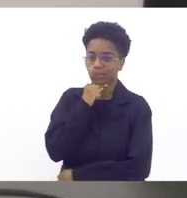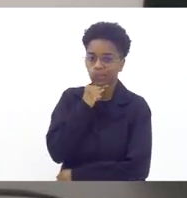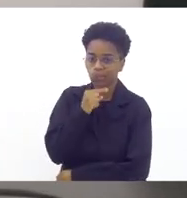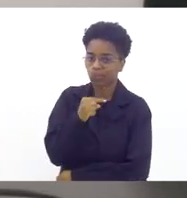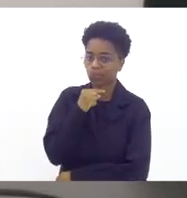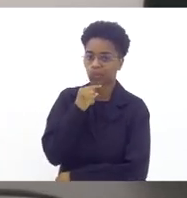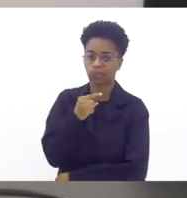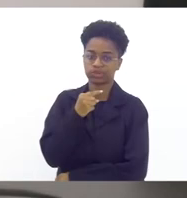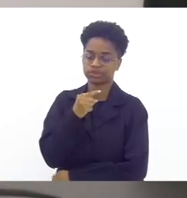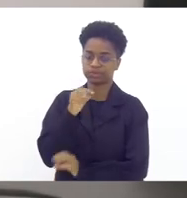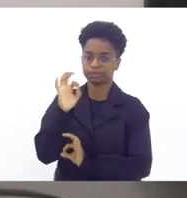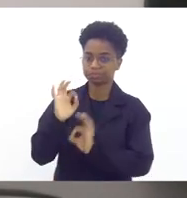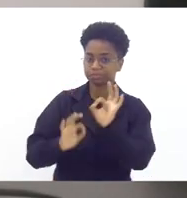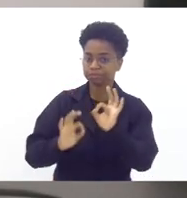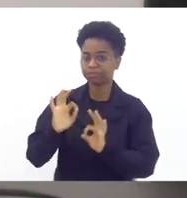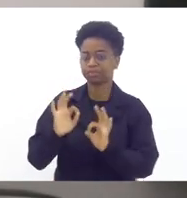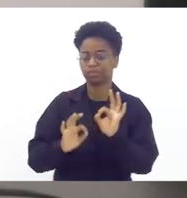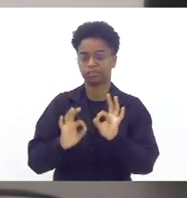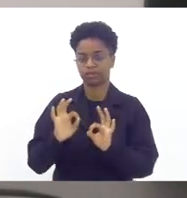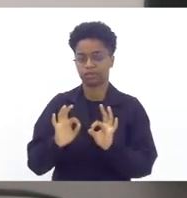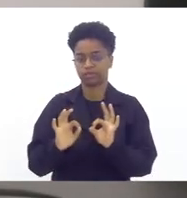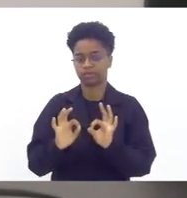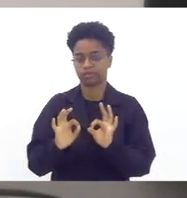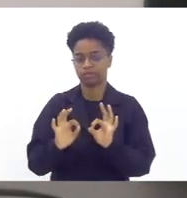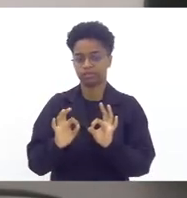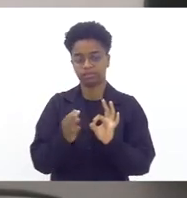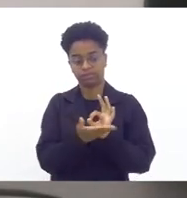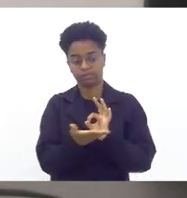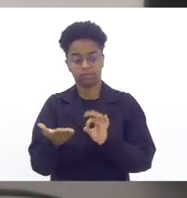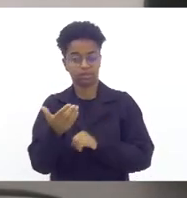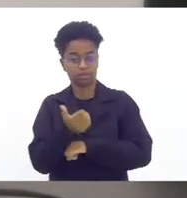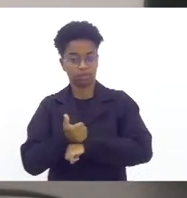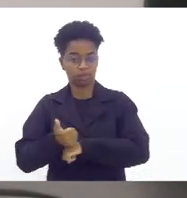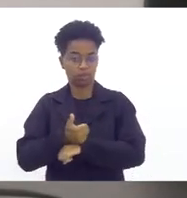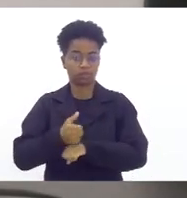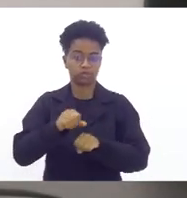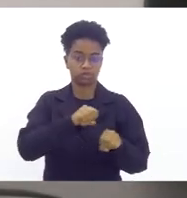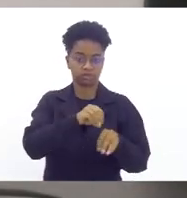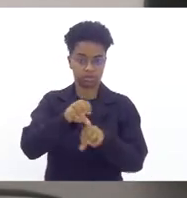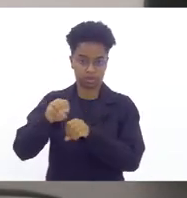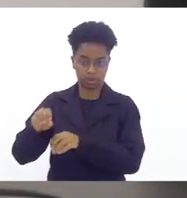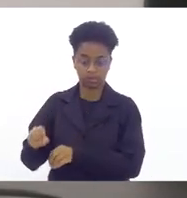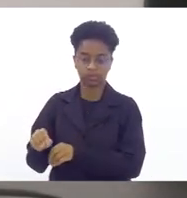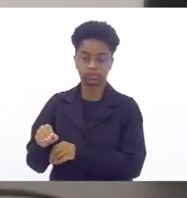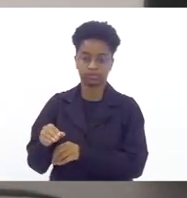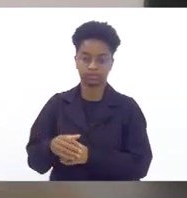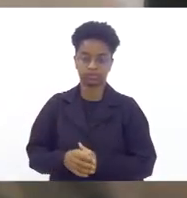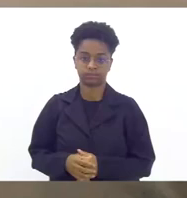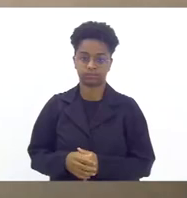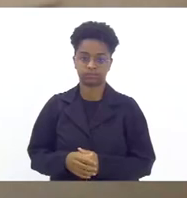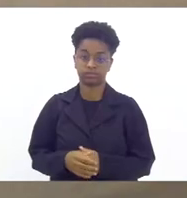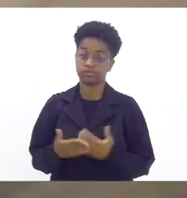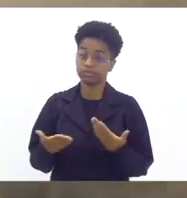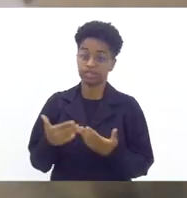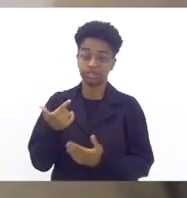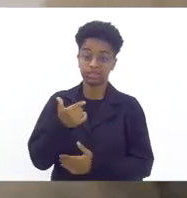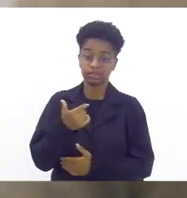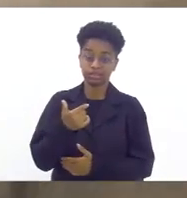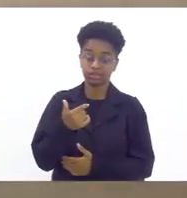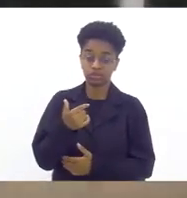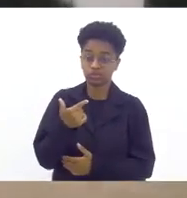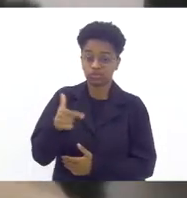preparação dos nossos profissionais de educação esse currículo, o